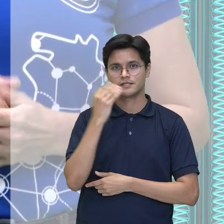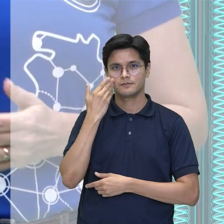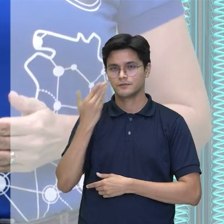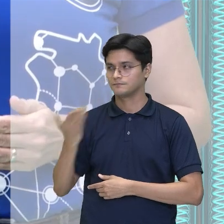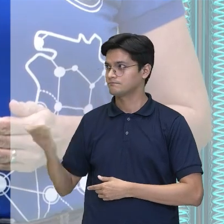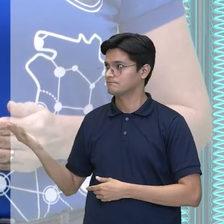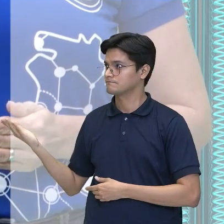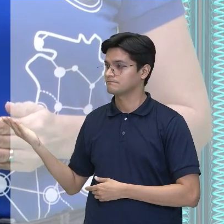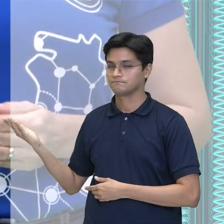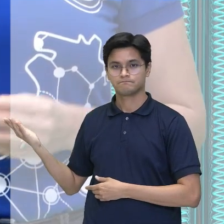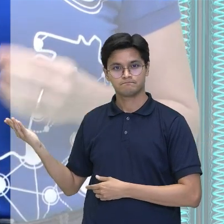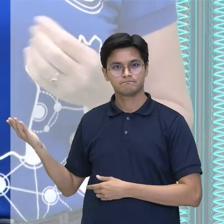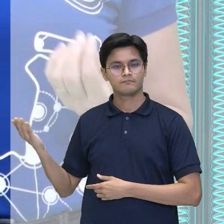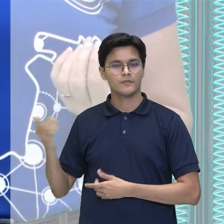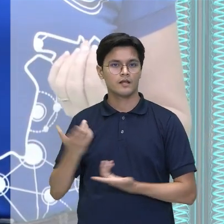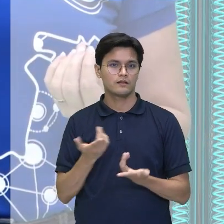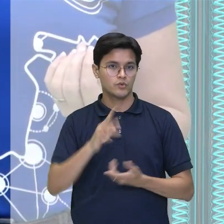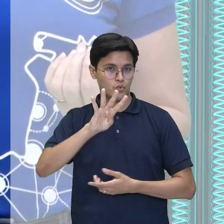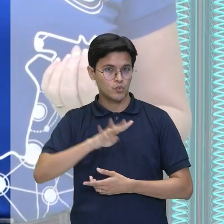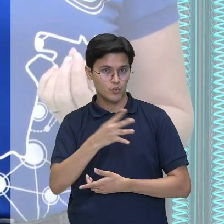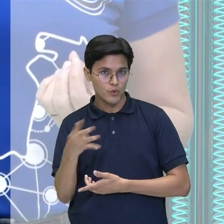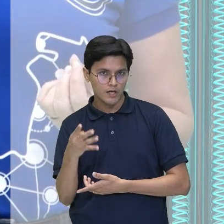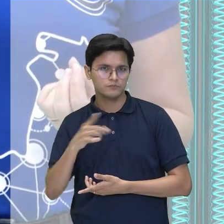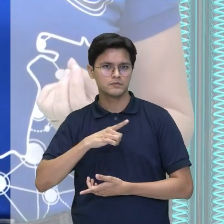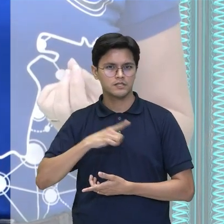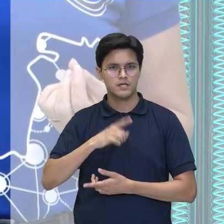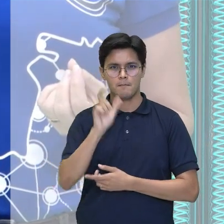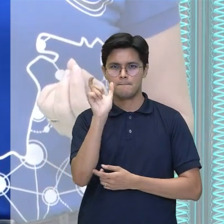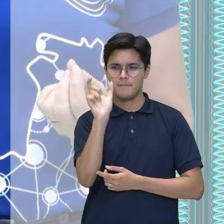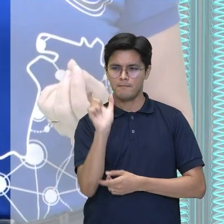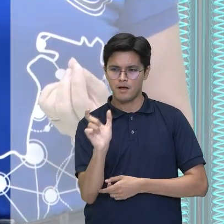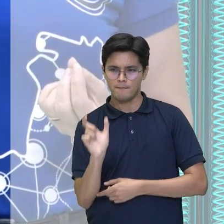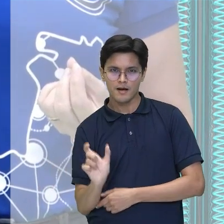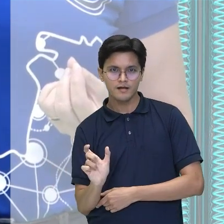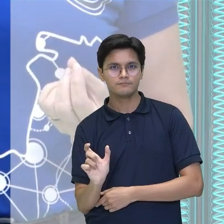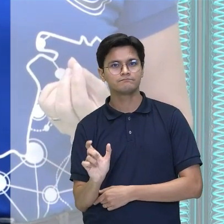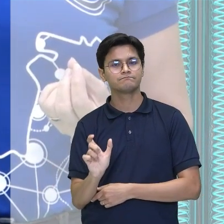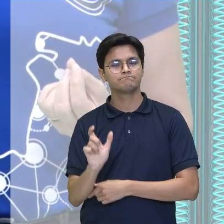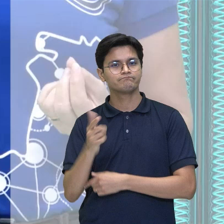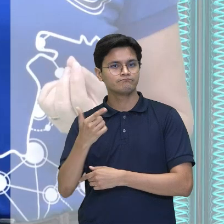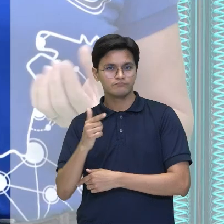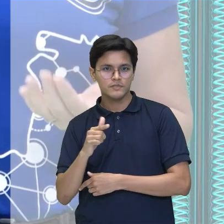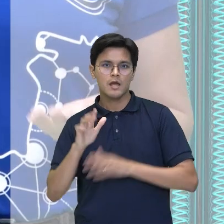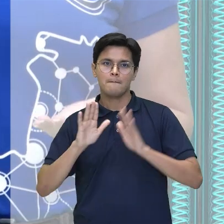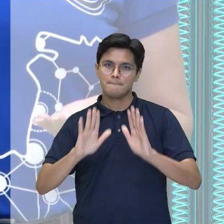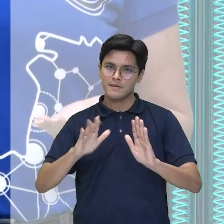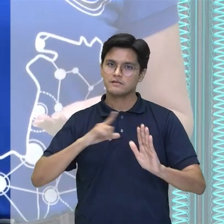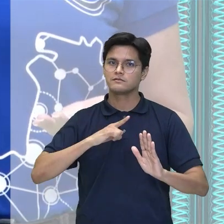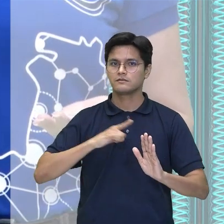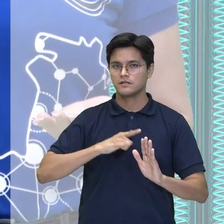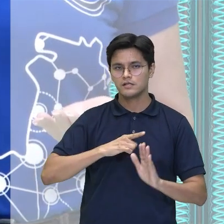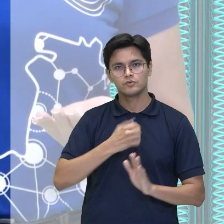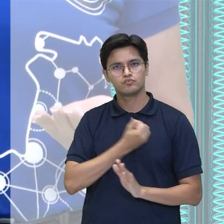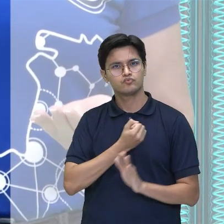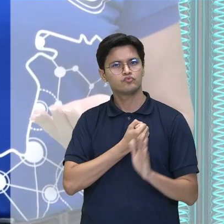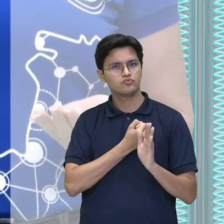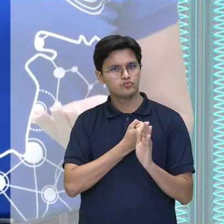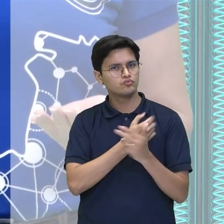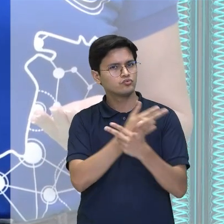Olha só, aqui nós não temos palavras, nós temos o quê? Números, né, que podem aparecer no seu